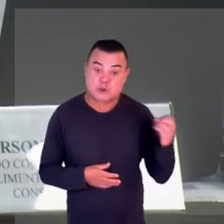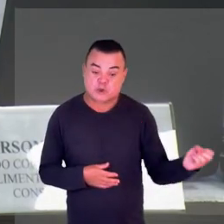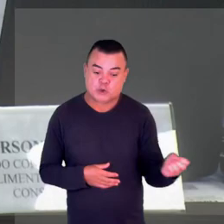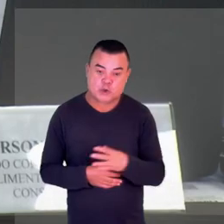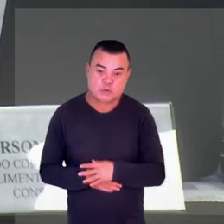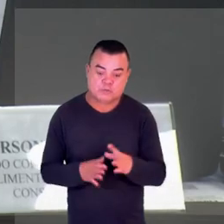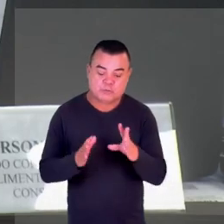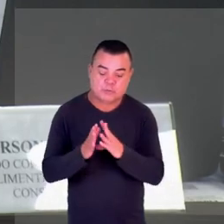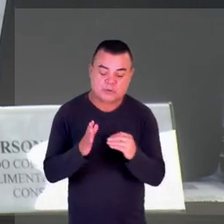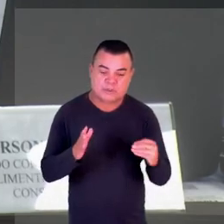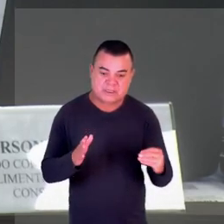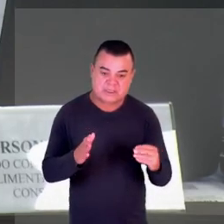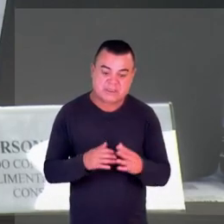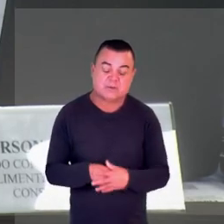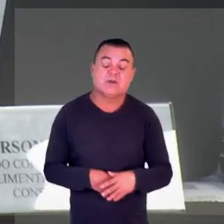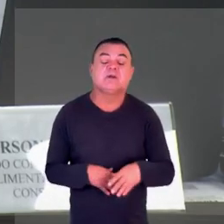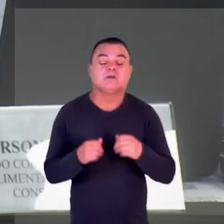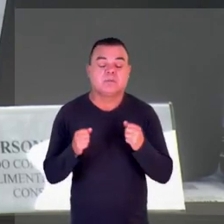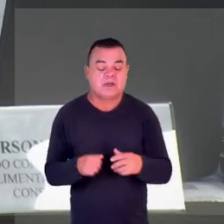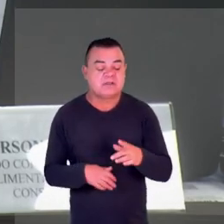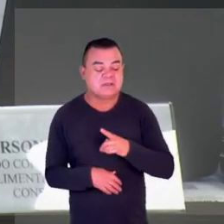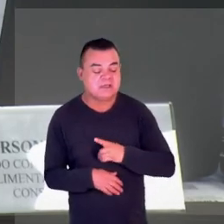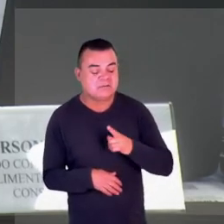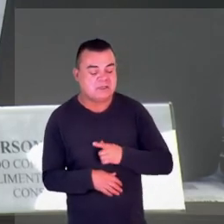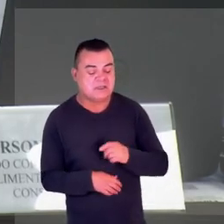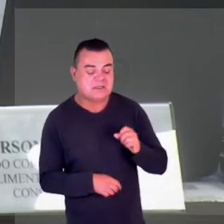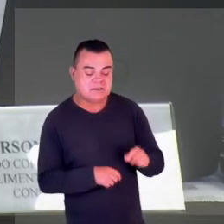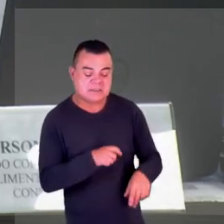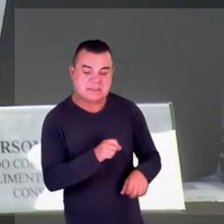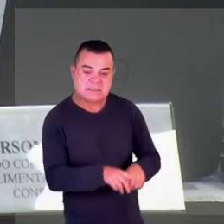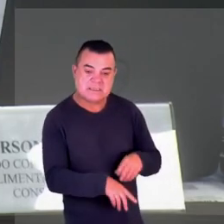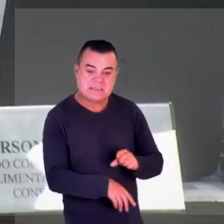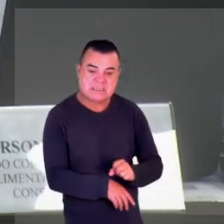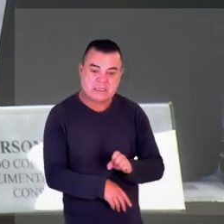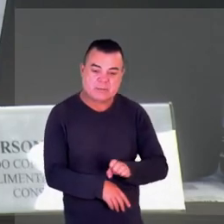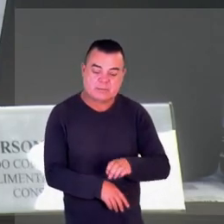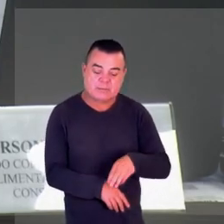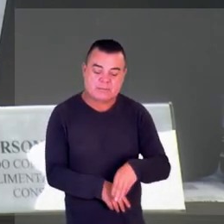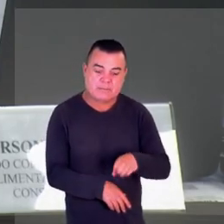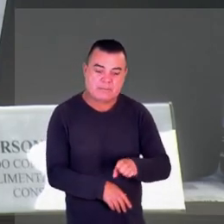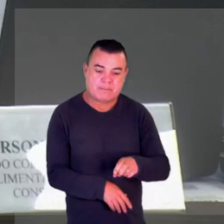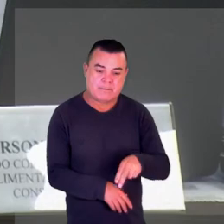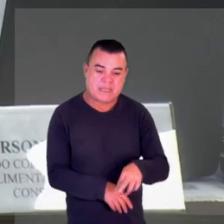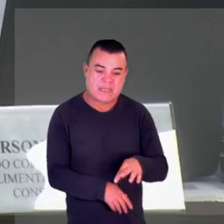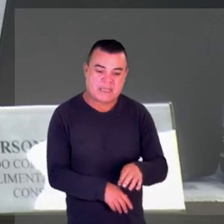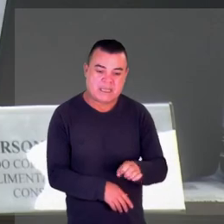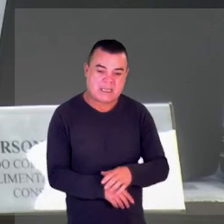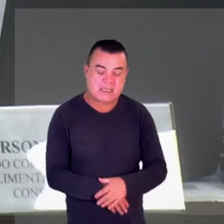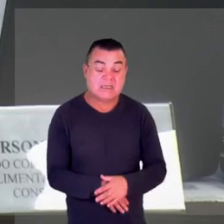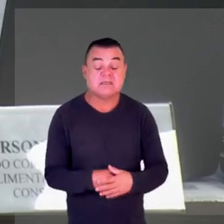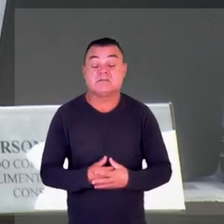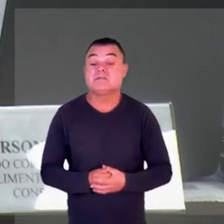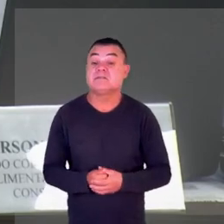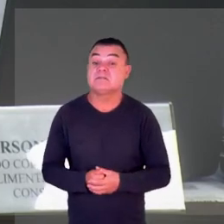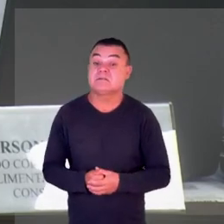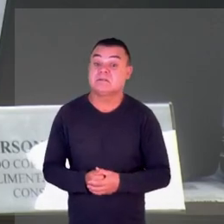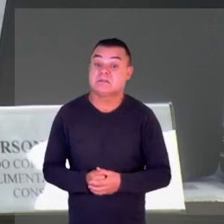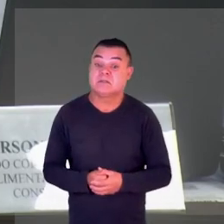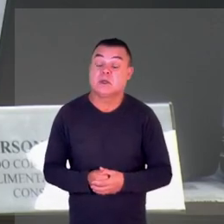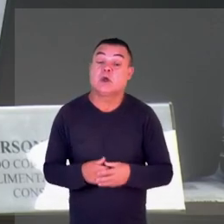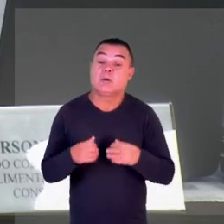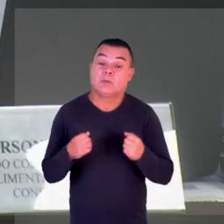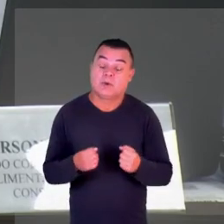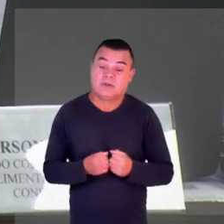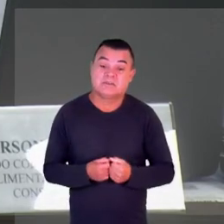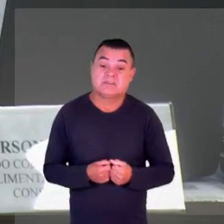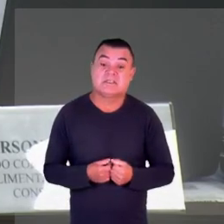possam ter sementes né Eh eh eh ou seja criolas etc pode ser até